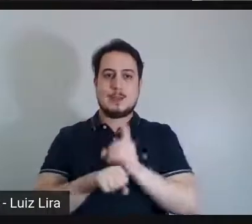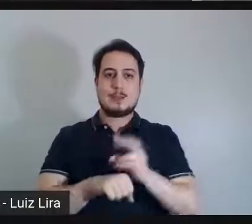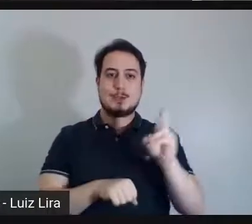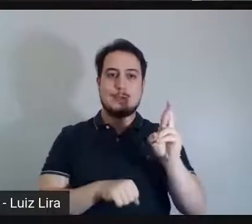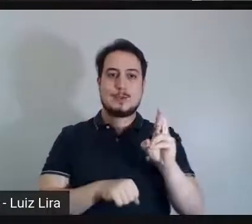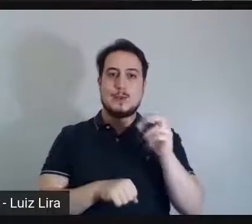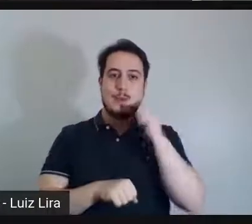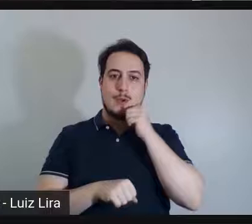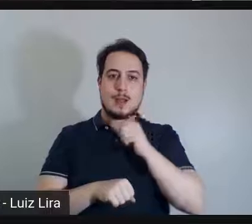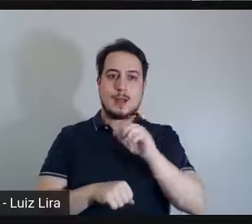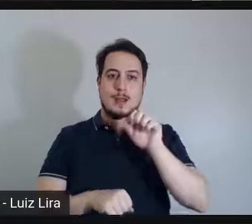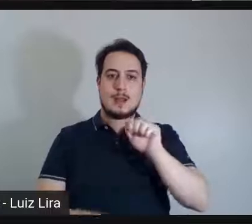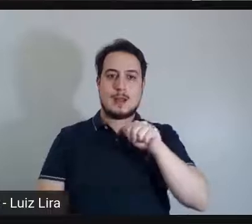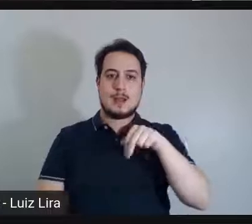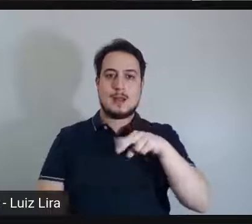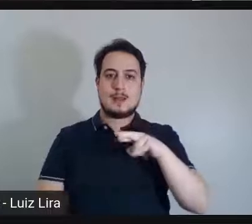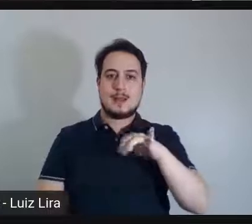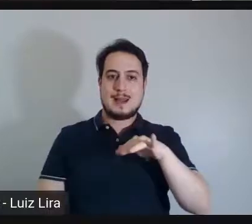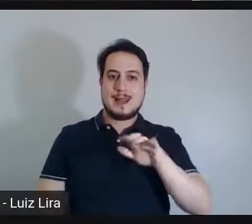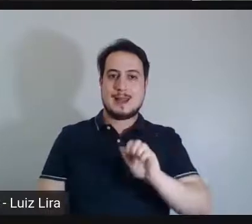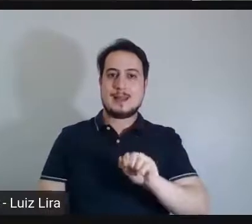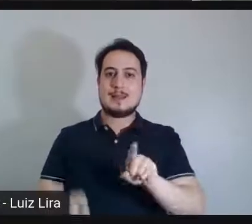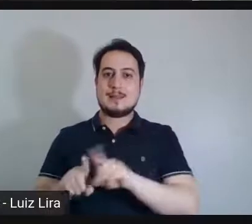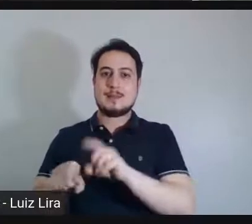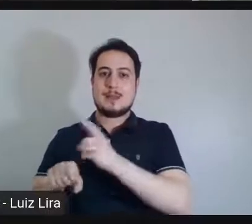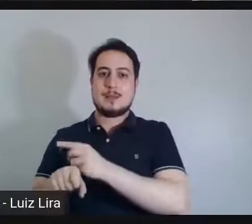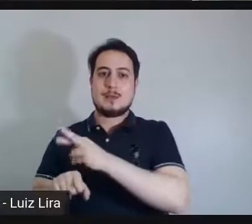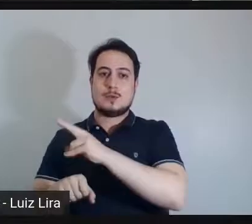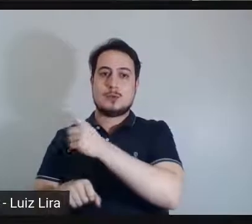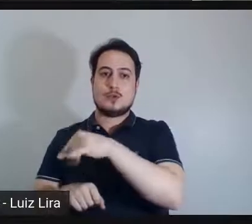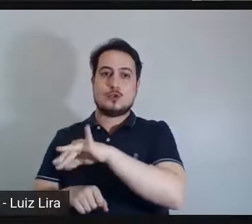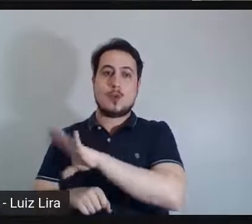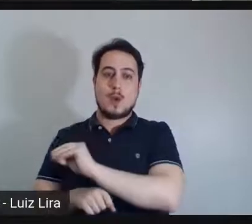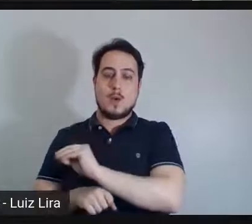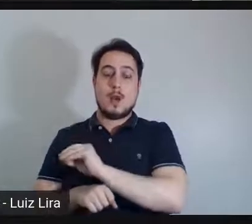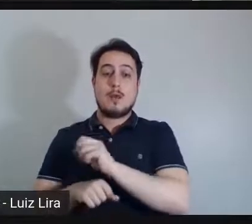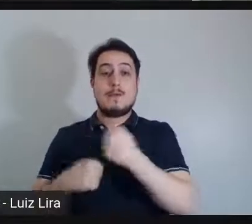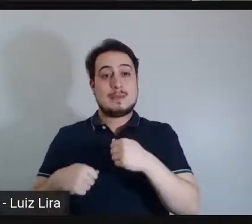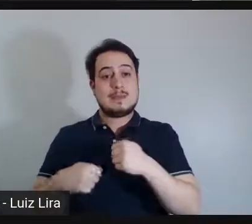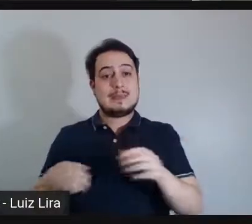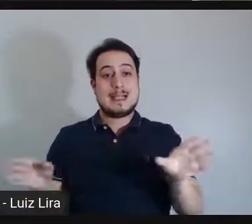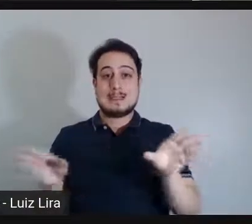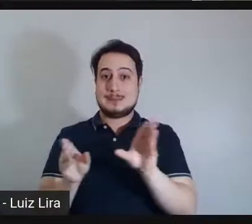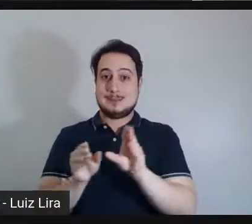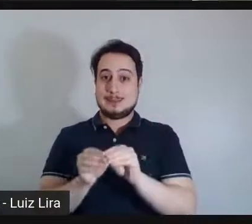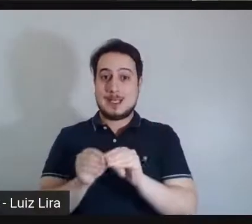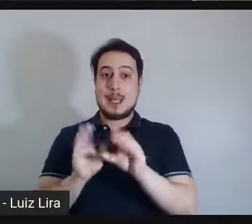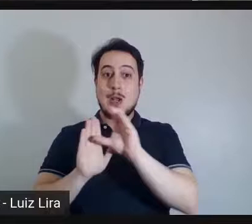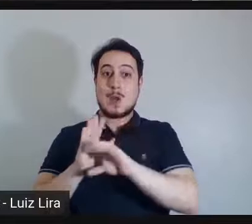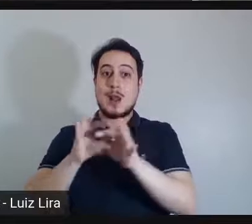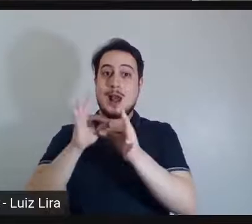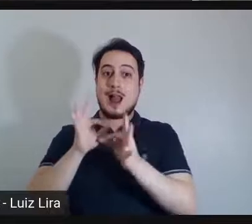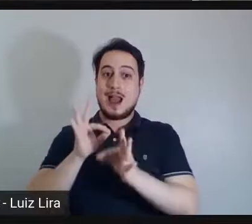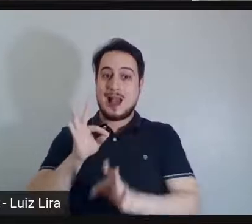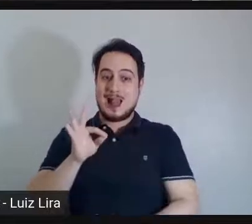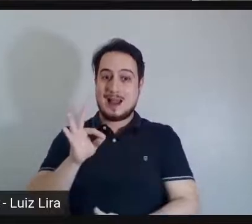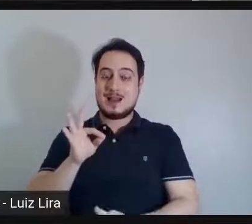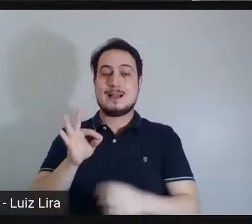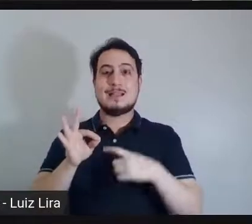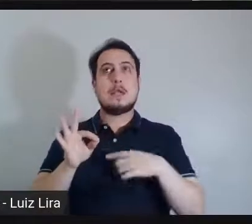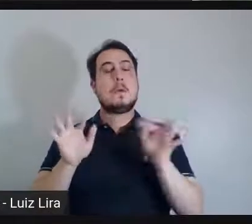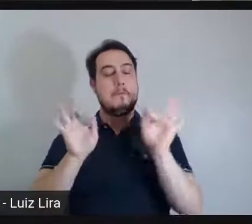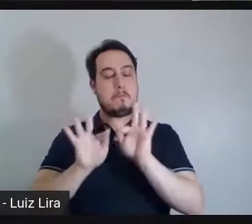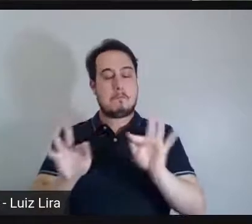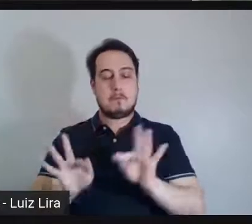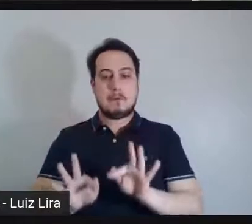Domingues. Eu peço desculpa, doutor André e doutor João, porque eu vou ter que resumir. O currículo de vocês é muito extenso e eu fico feliz